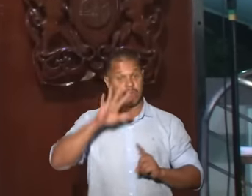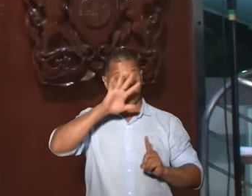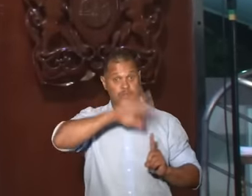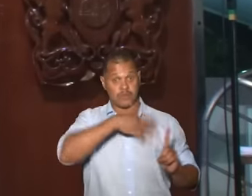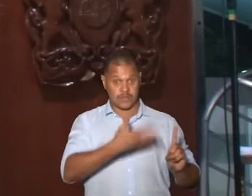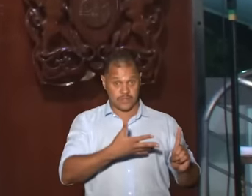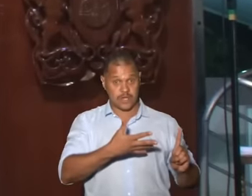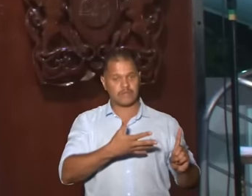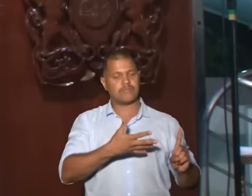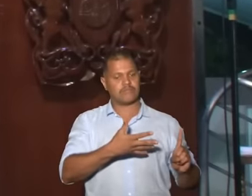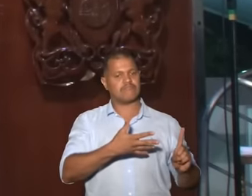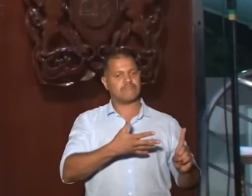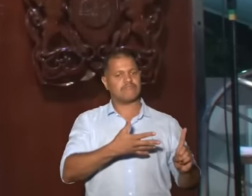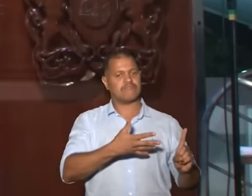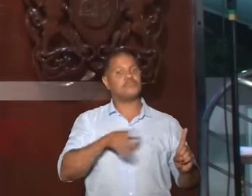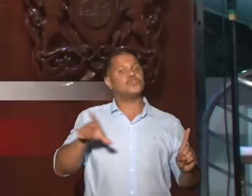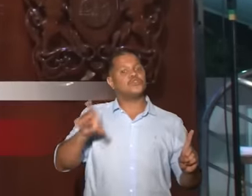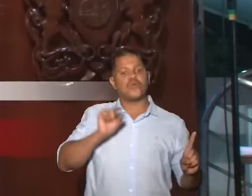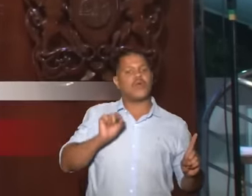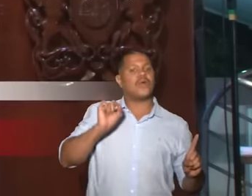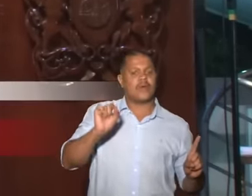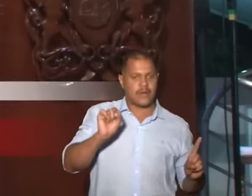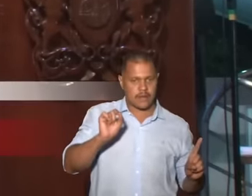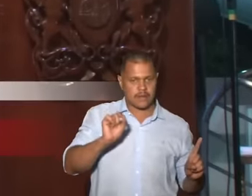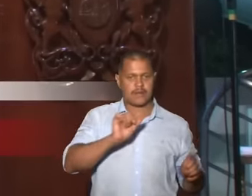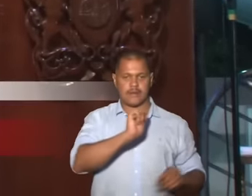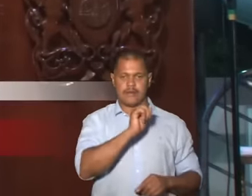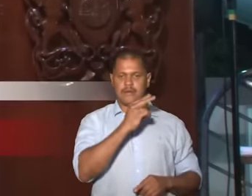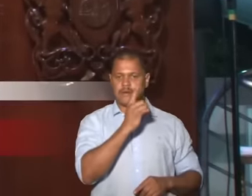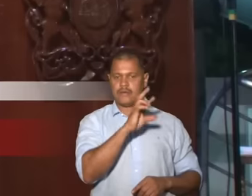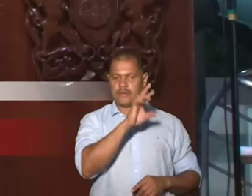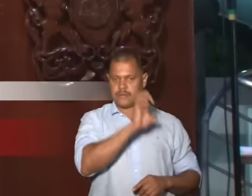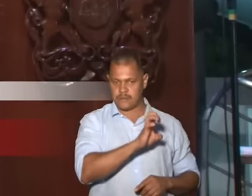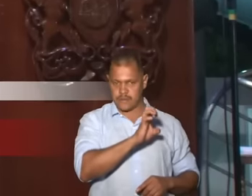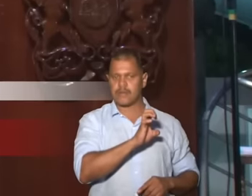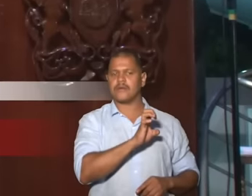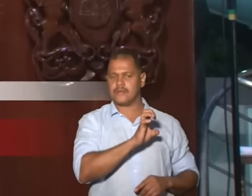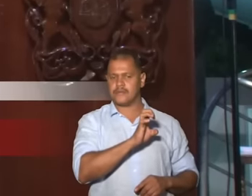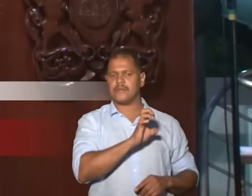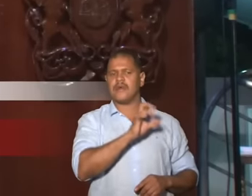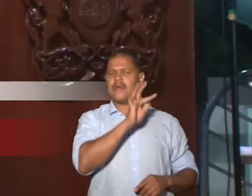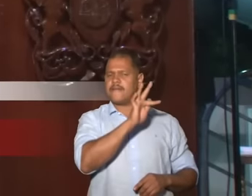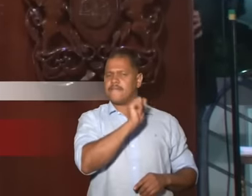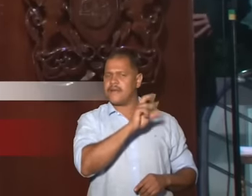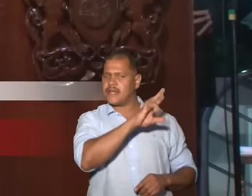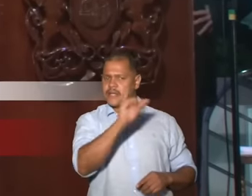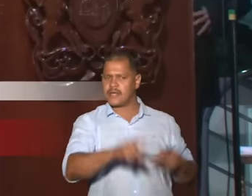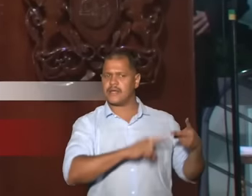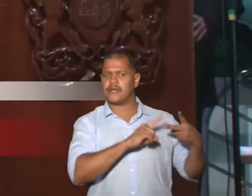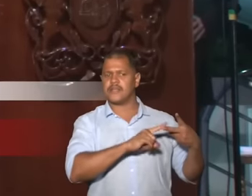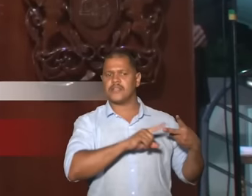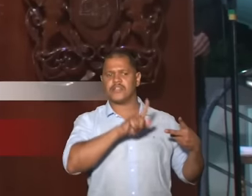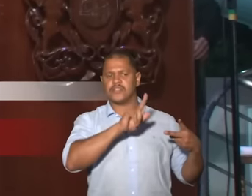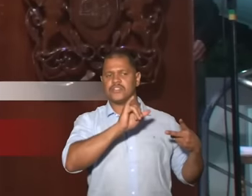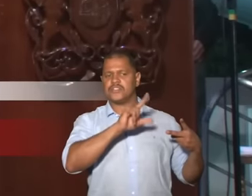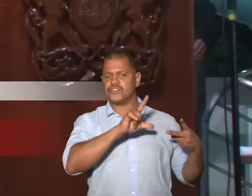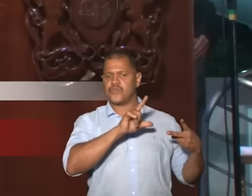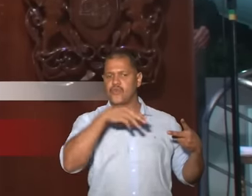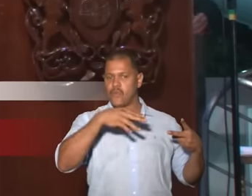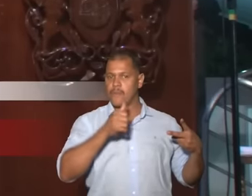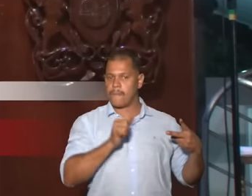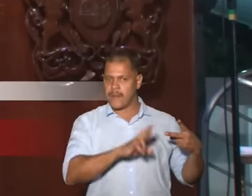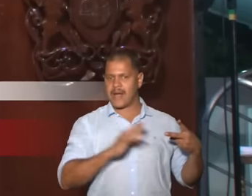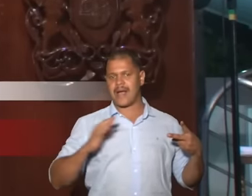homenageados dos formandos, André Luiz Lopes de Faria e Gilmar de